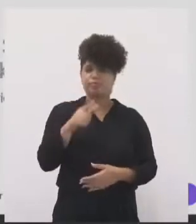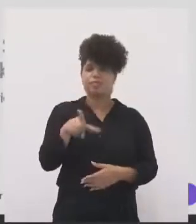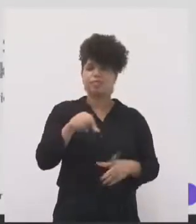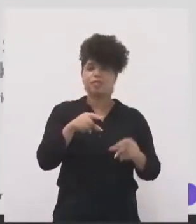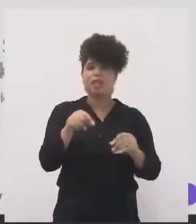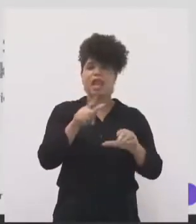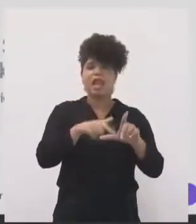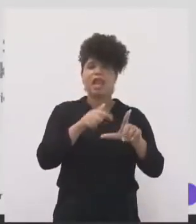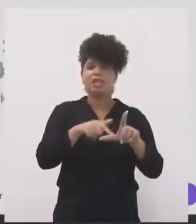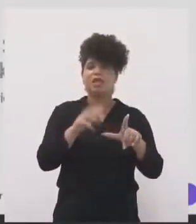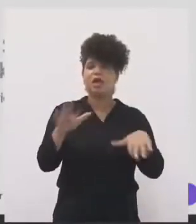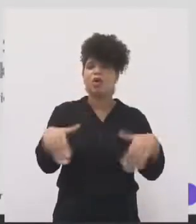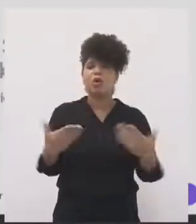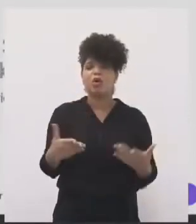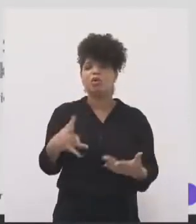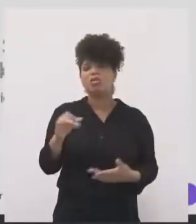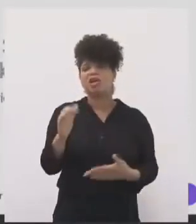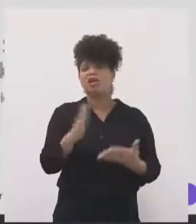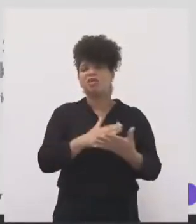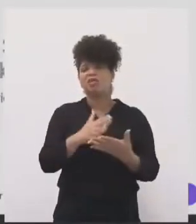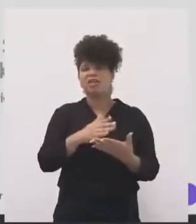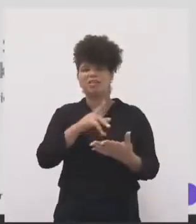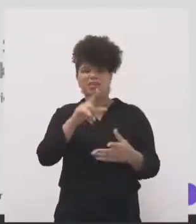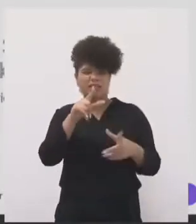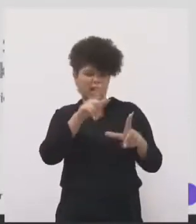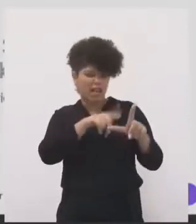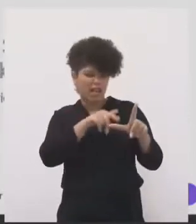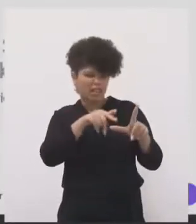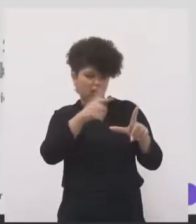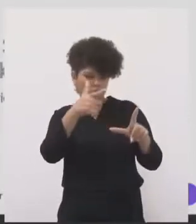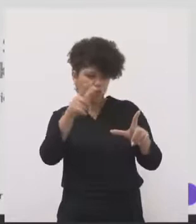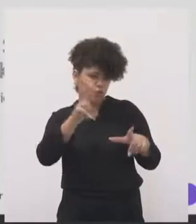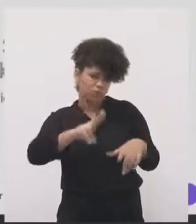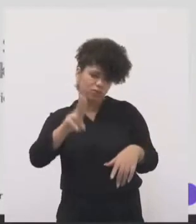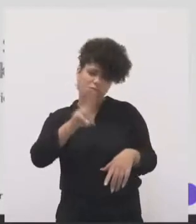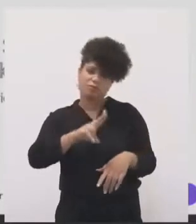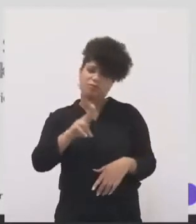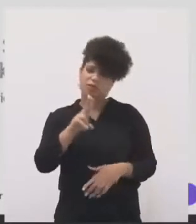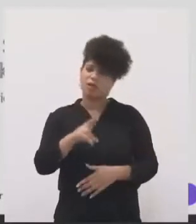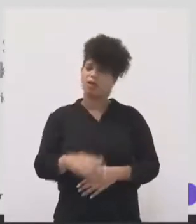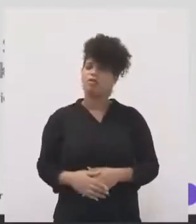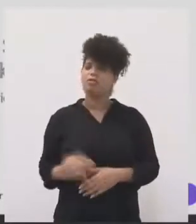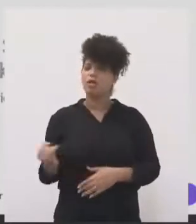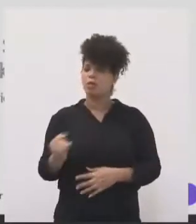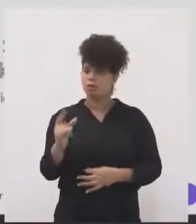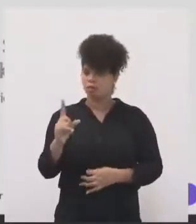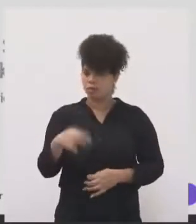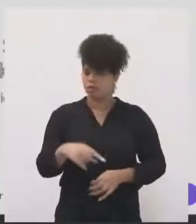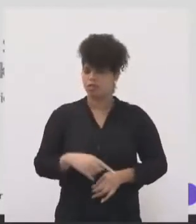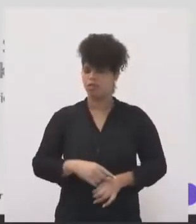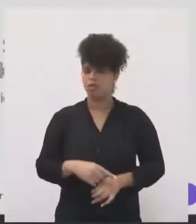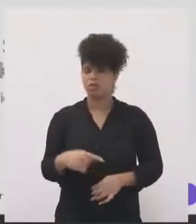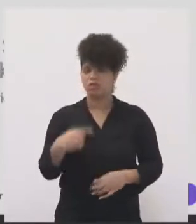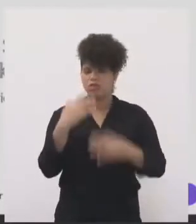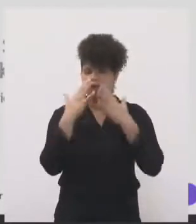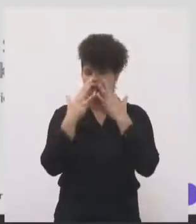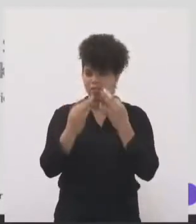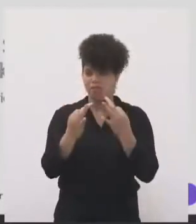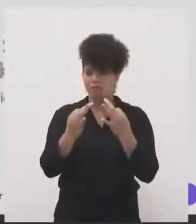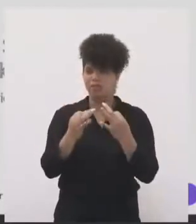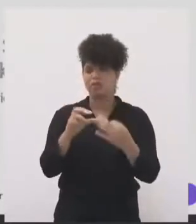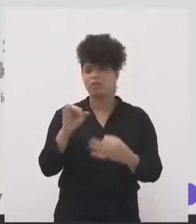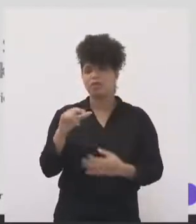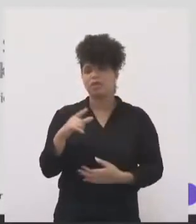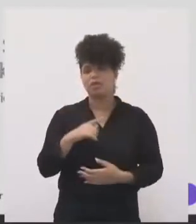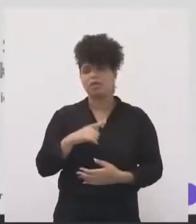fontes, caso tenha alguma fonte... aí, nesse caso, é muito importante, né, prestar atenção se essa